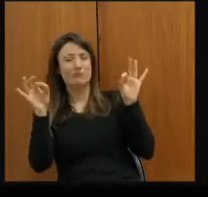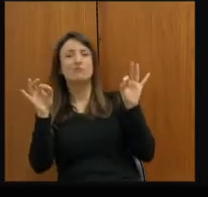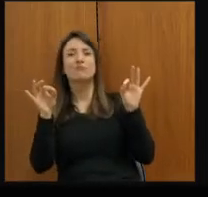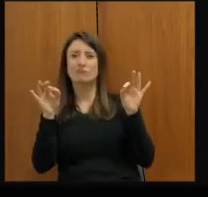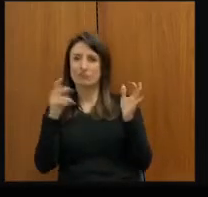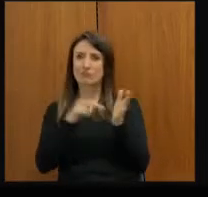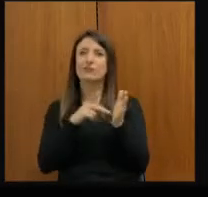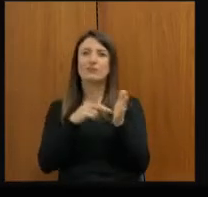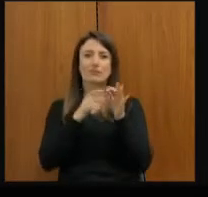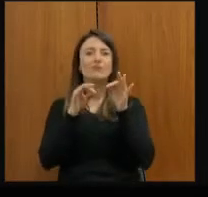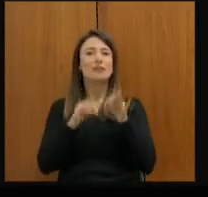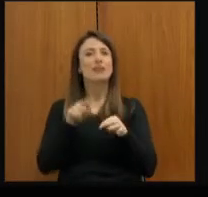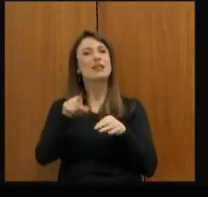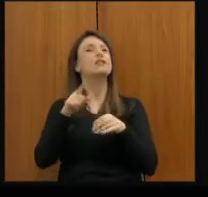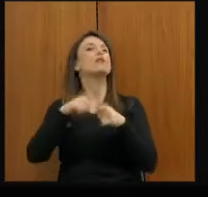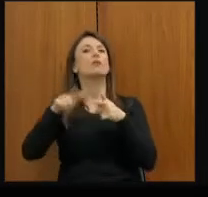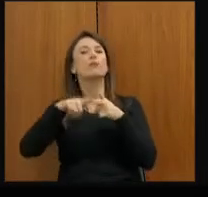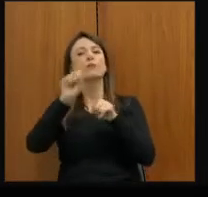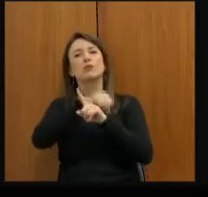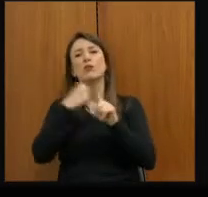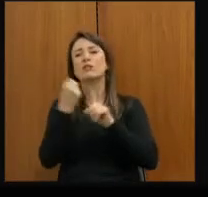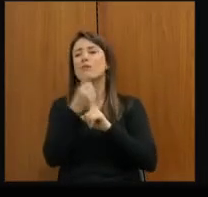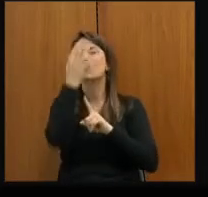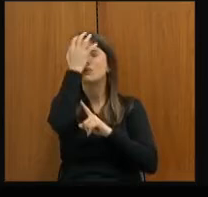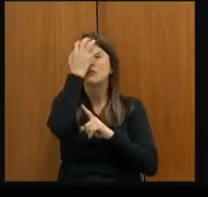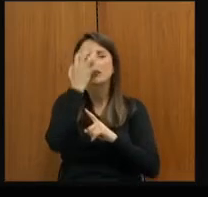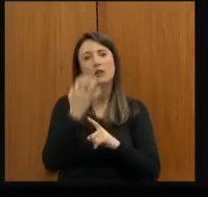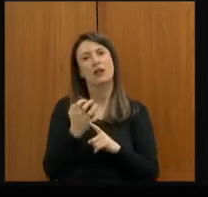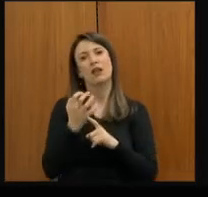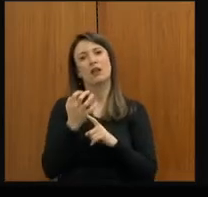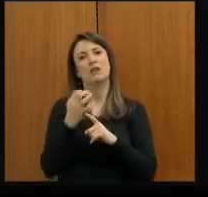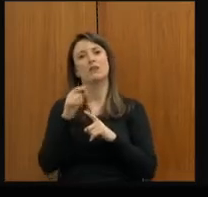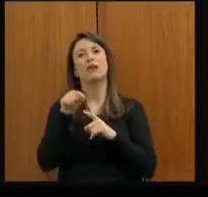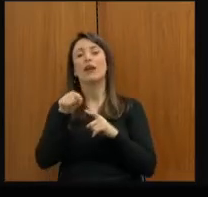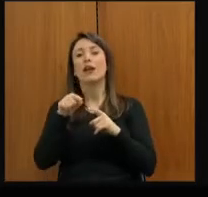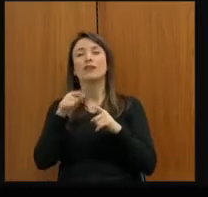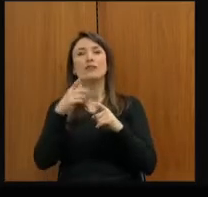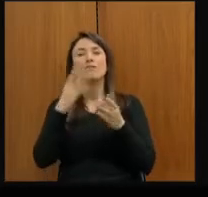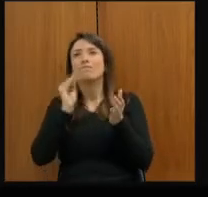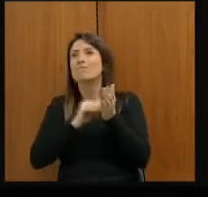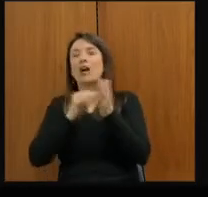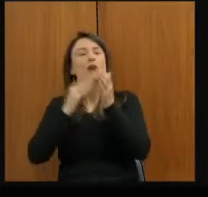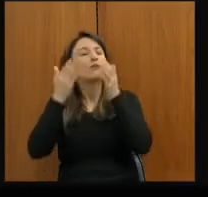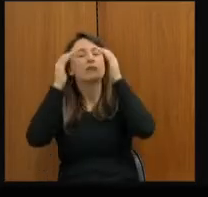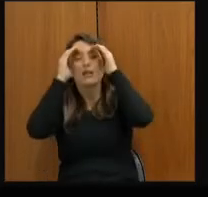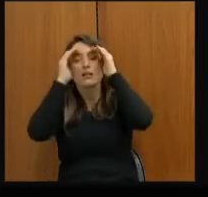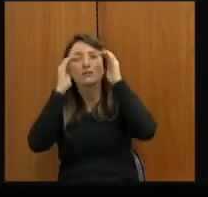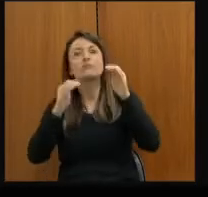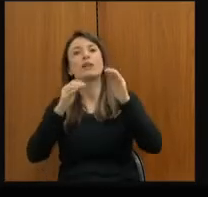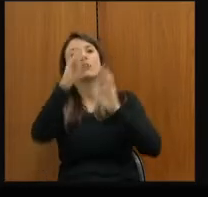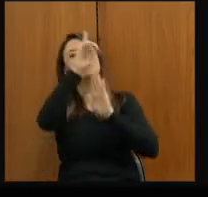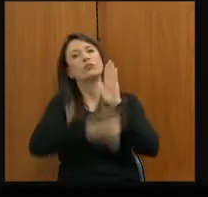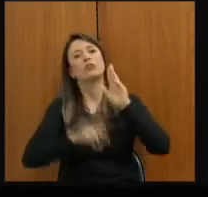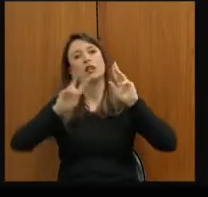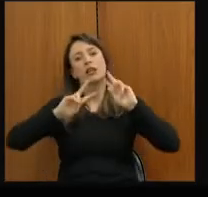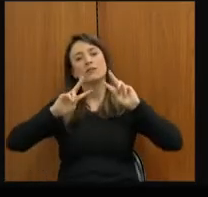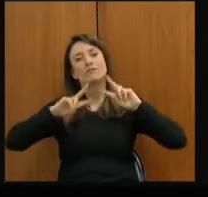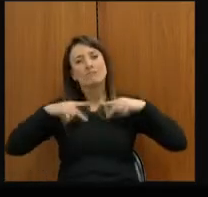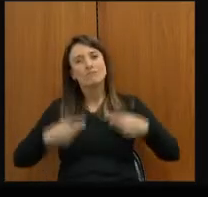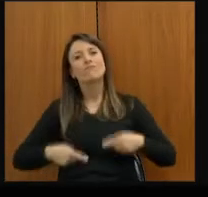problema social tão sério esse afronta aos direitos fundamentais que o judiciário